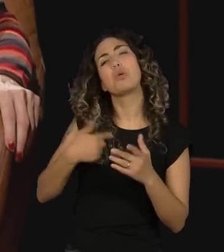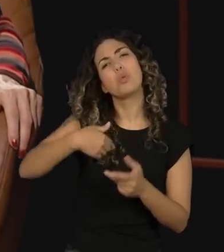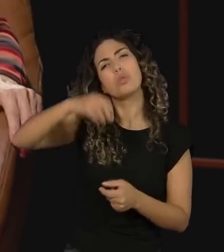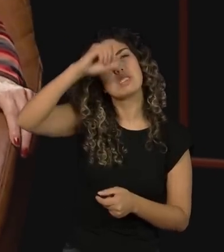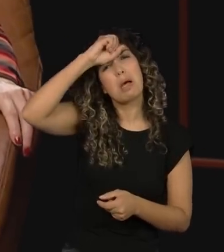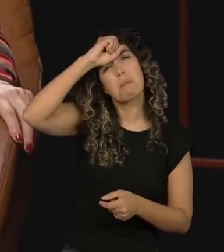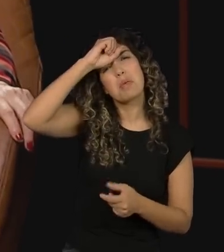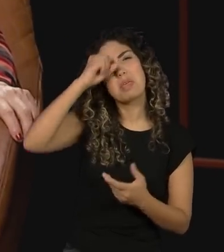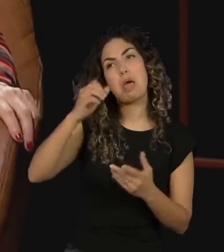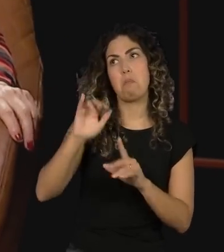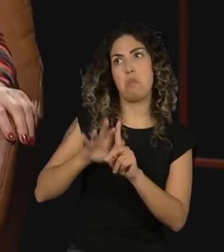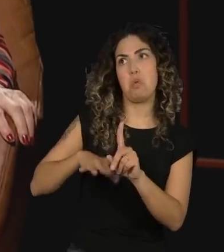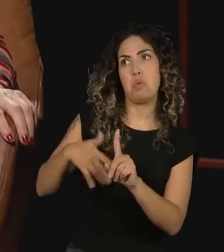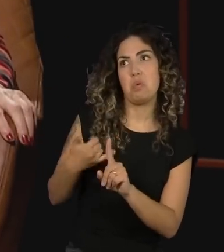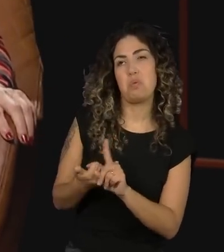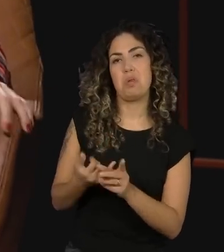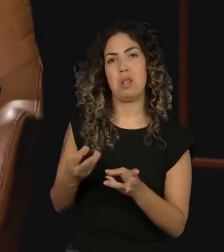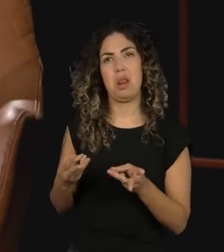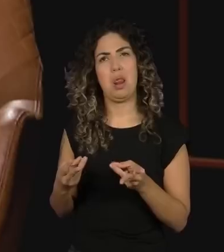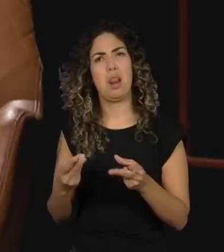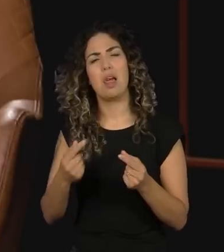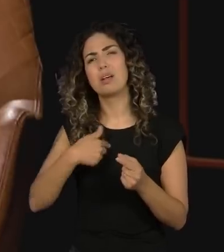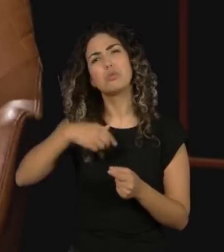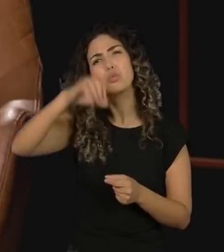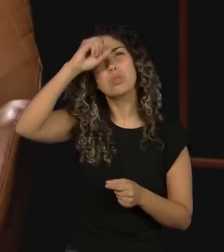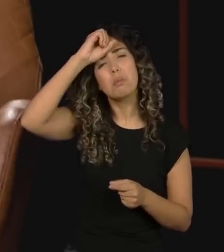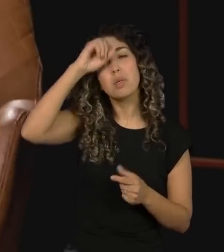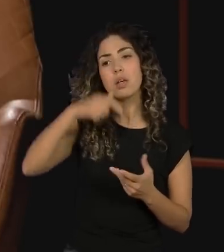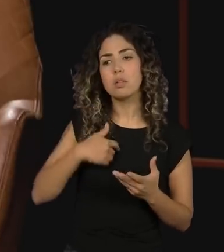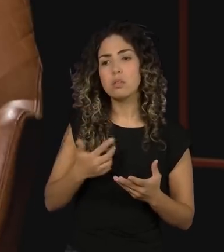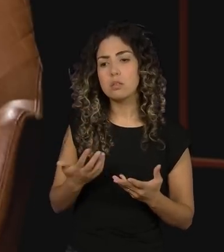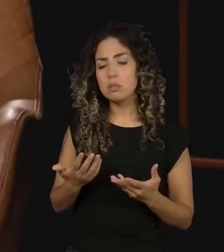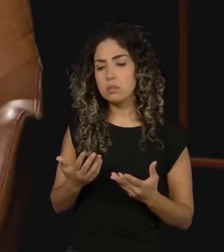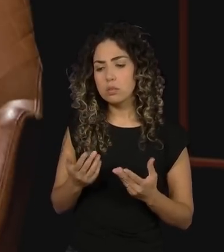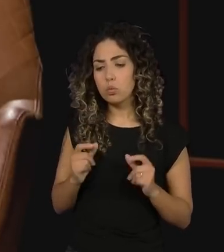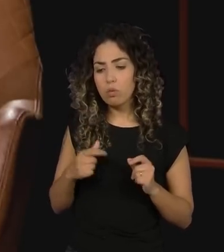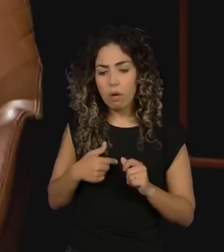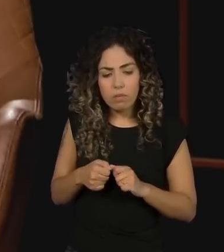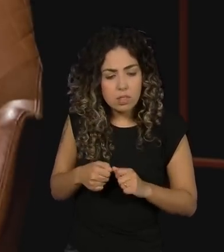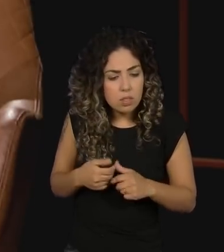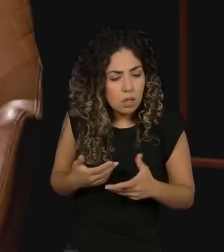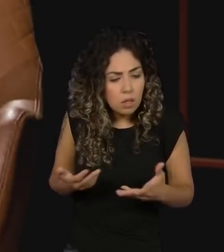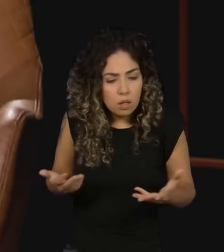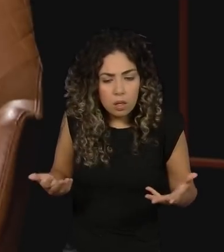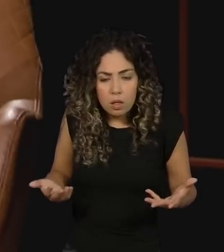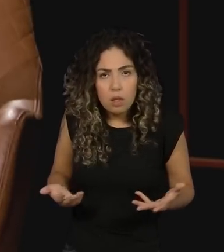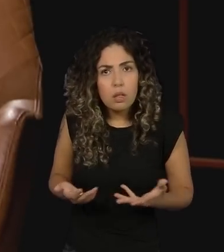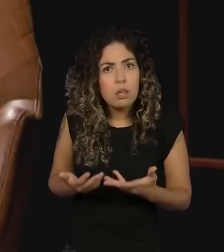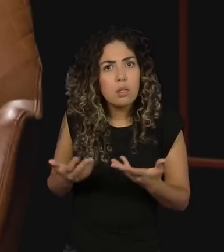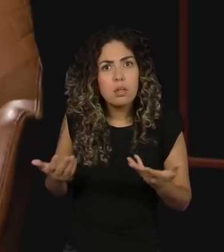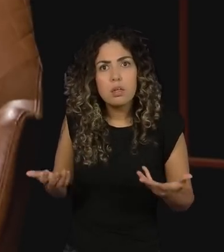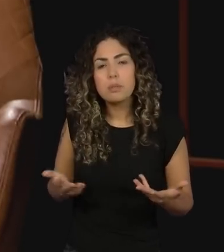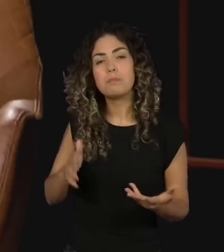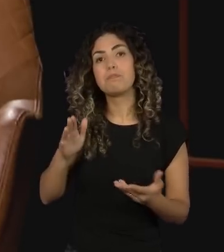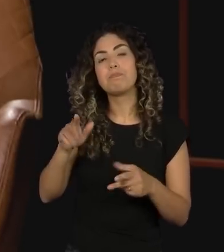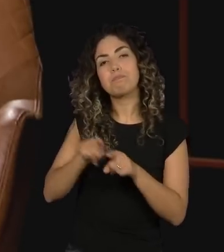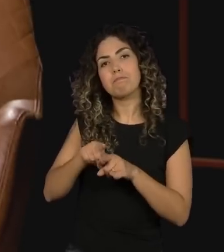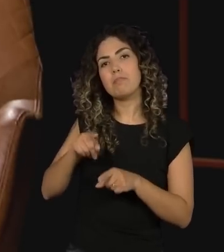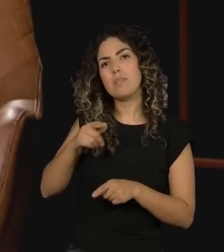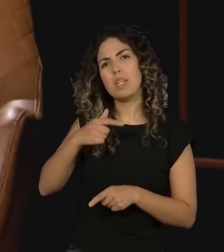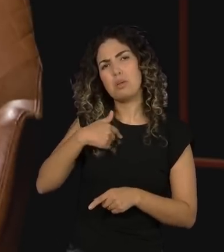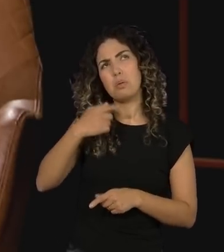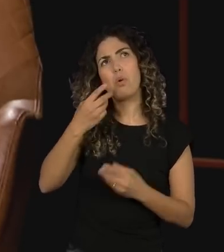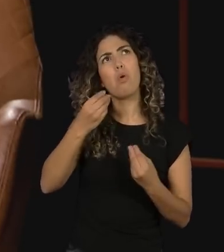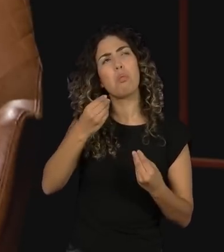que a gente tem hoje. Eu não sabia mesmo o que fazer e achava que meu pai, minha mãe iam ficar muito